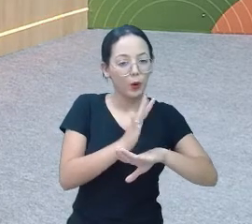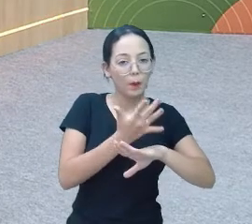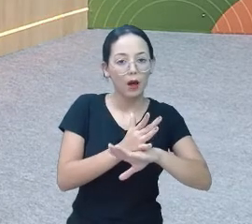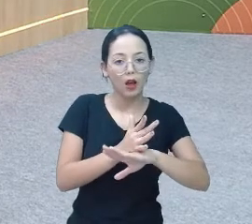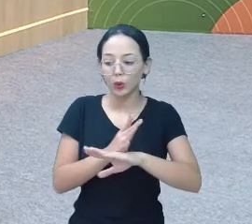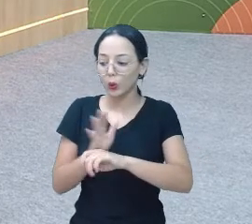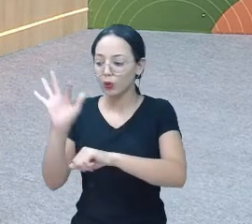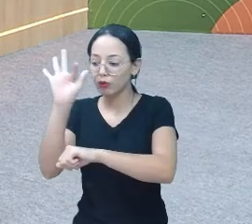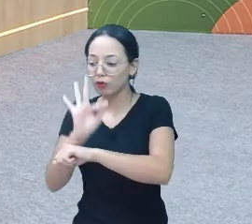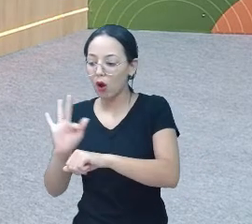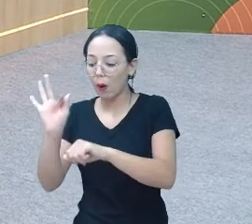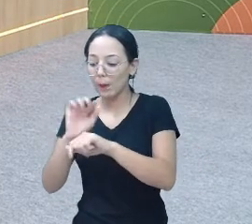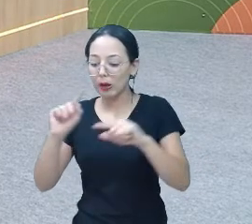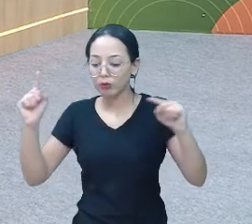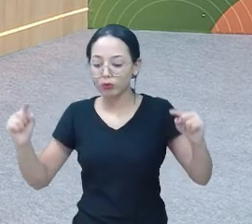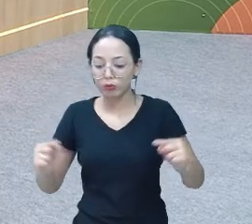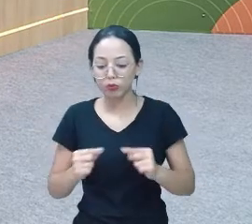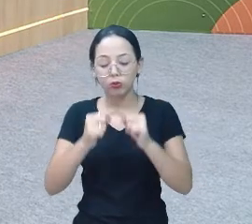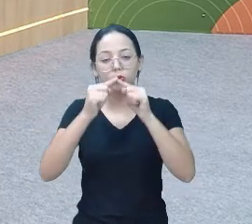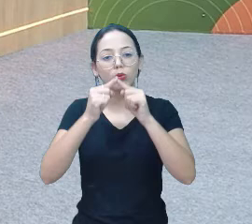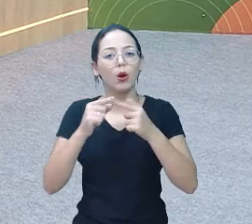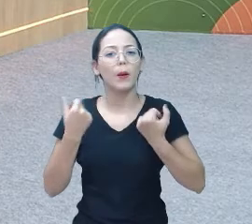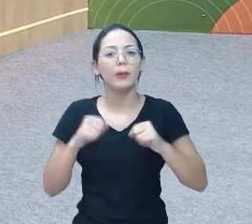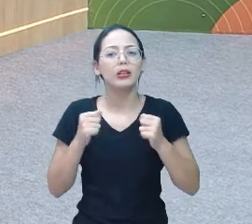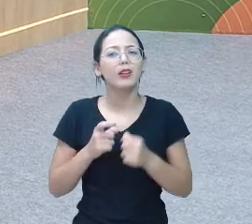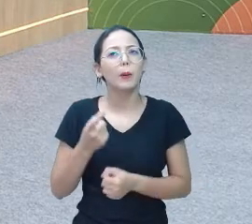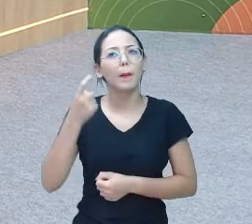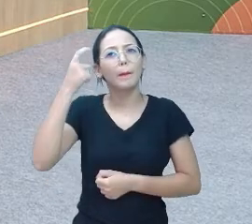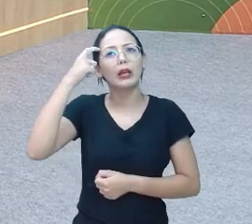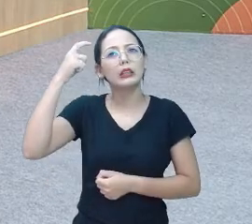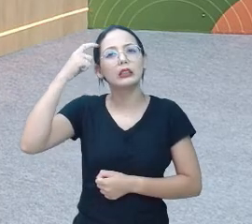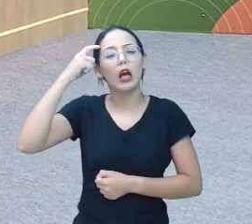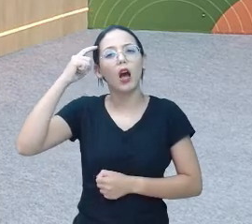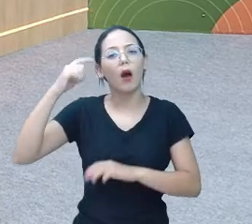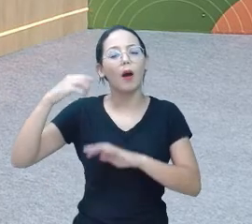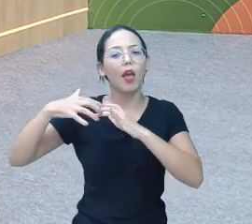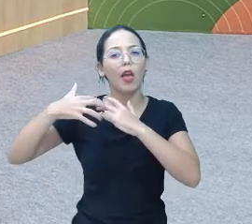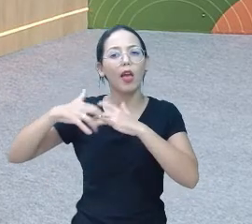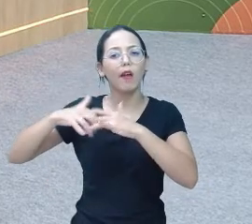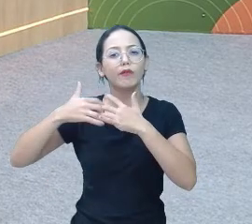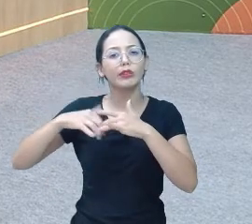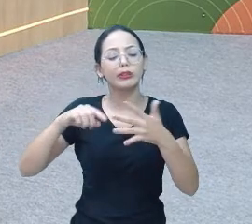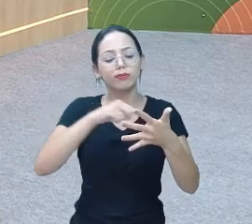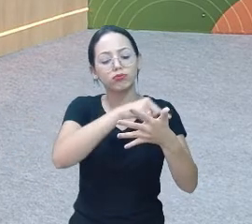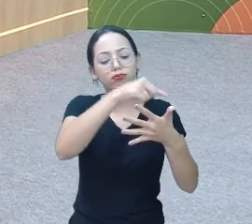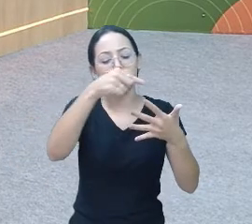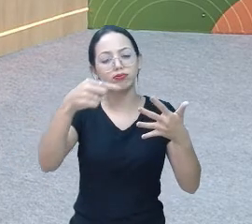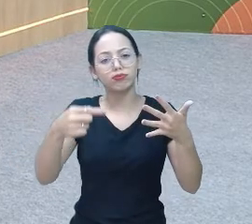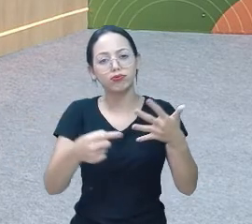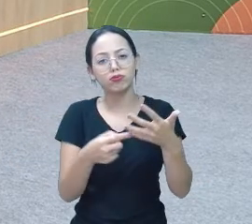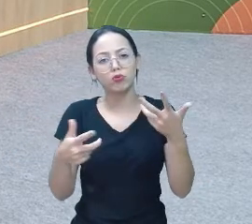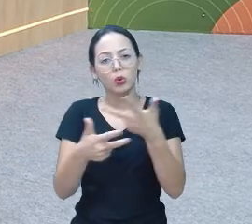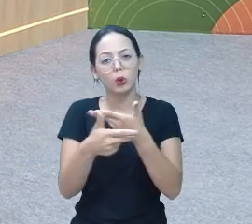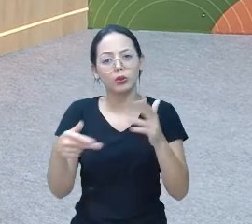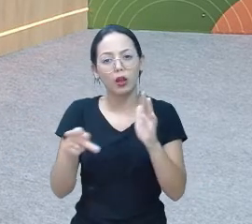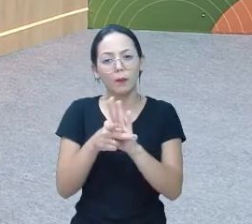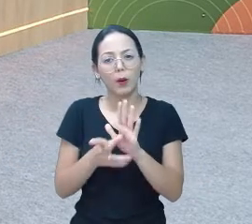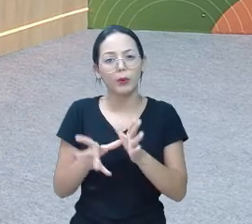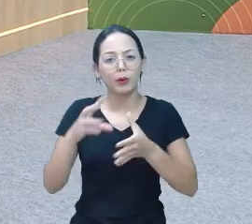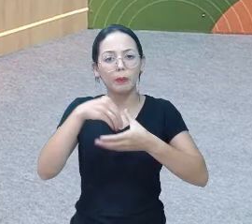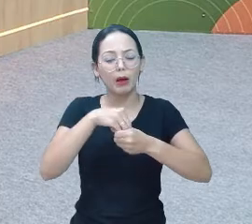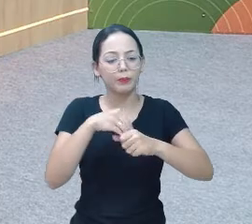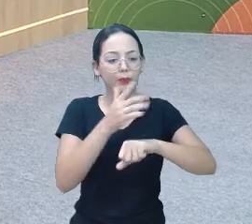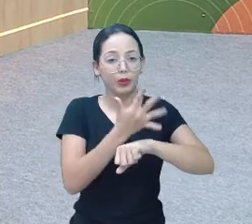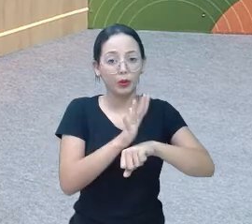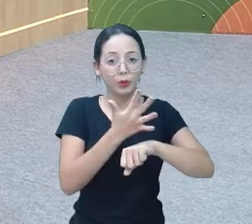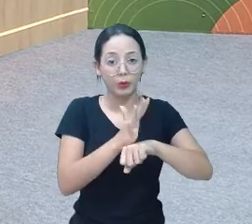formal, porque a gente precisa pensar em todas as variantes, tá certo? Ou seja, todas as coisas que fogem àquela prática para